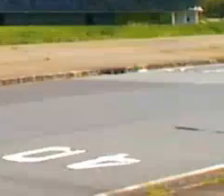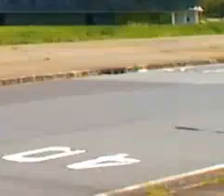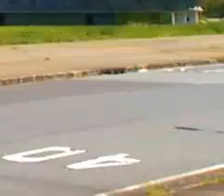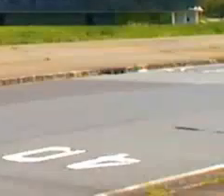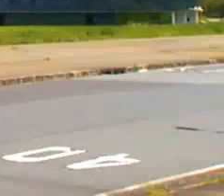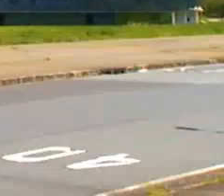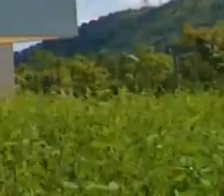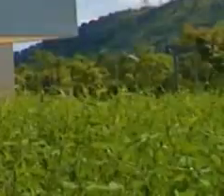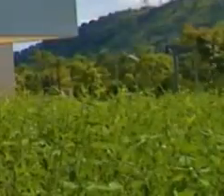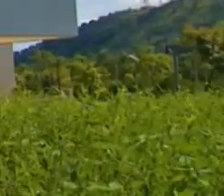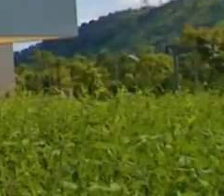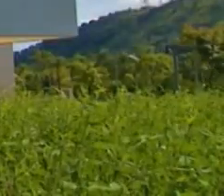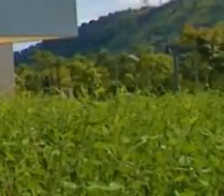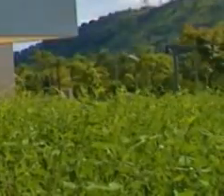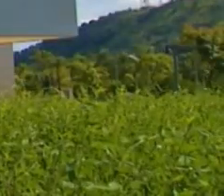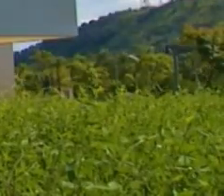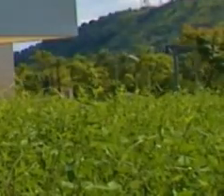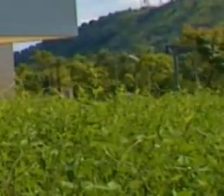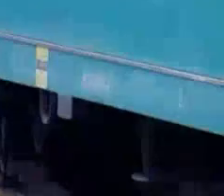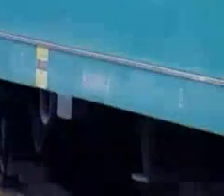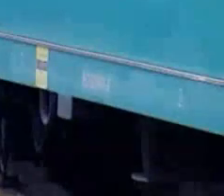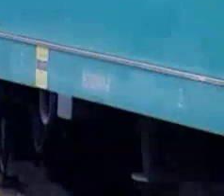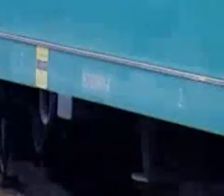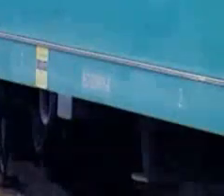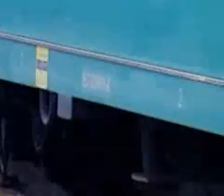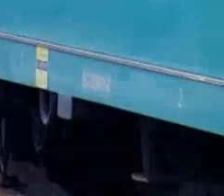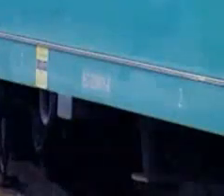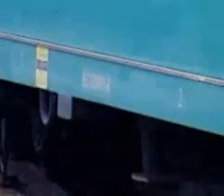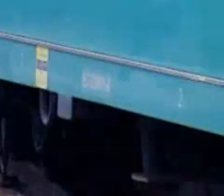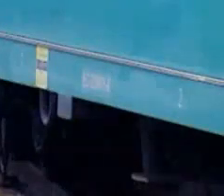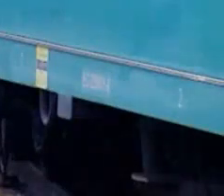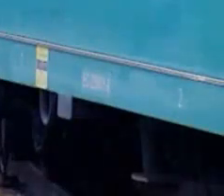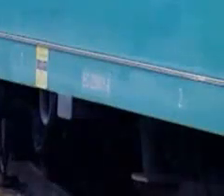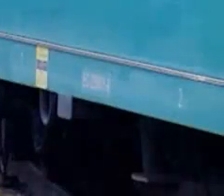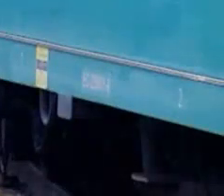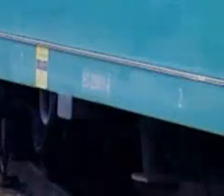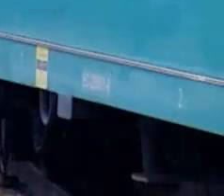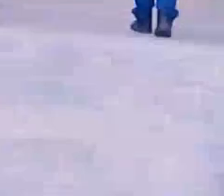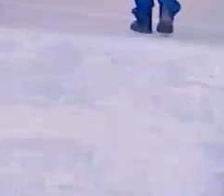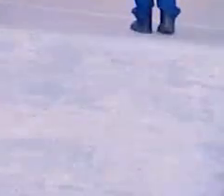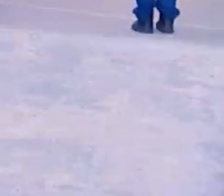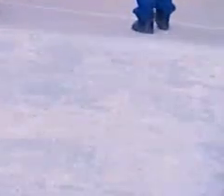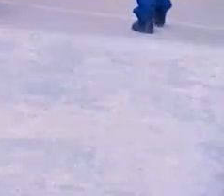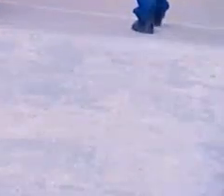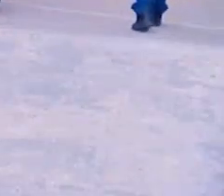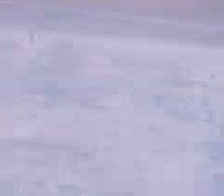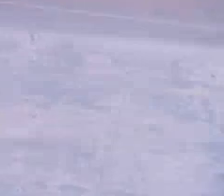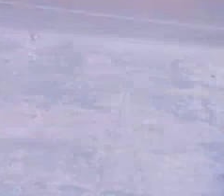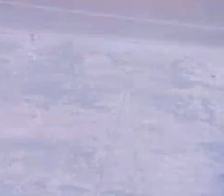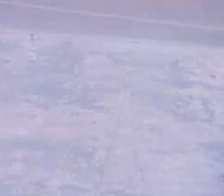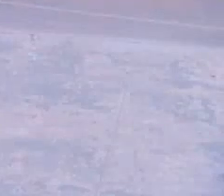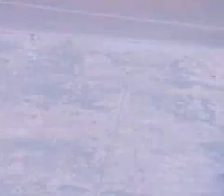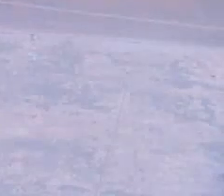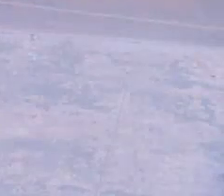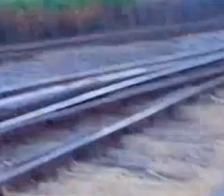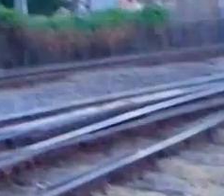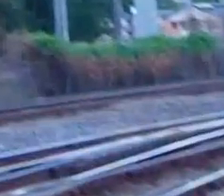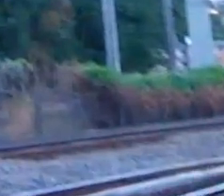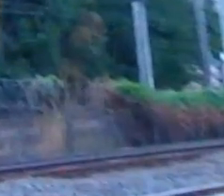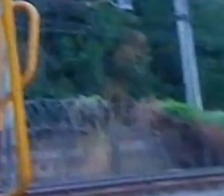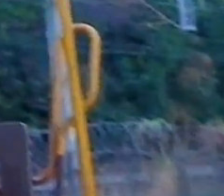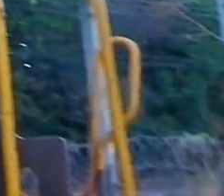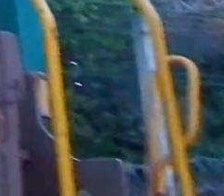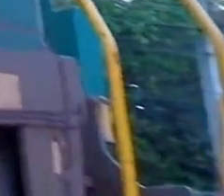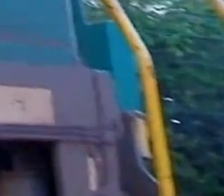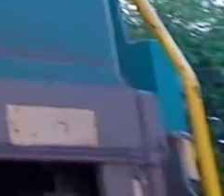aporte de investimentos para Minas e que esse dinheiro pode ser revertido em obras que efetivamente benefici os mineiros e